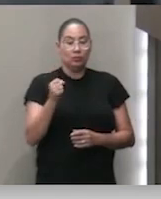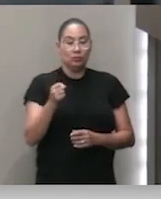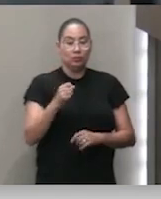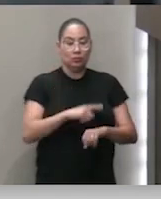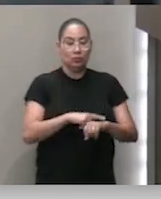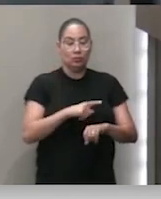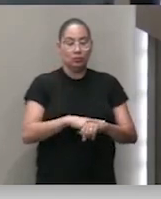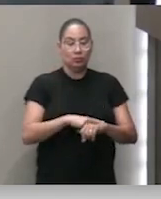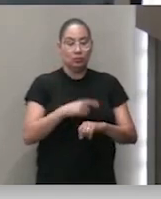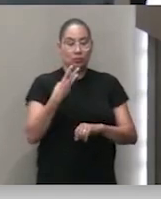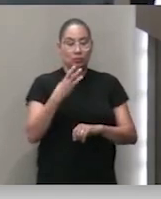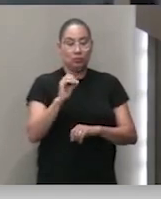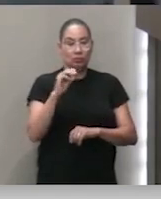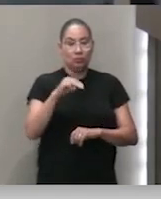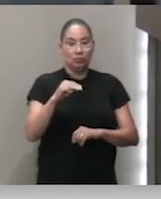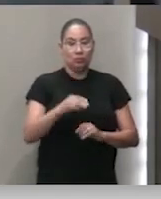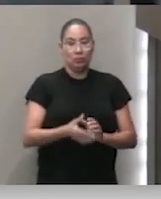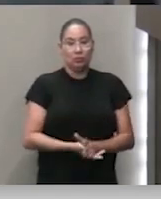30 minutos.